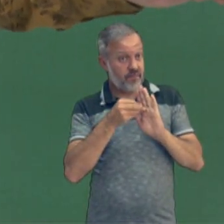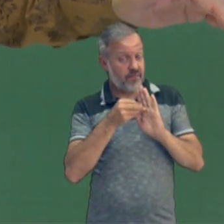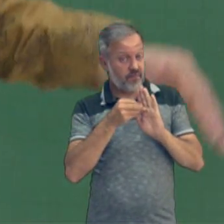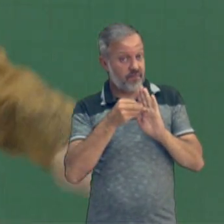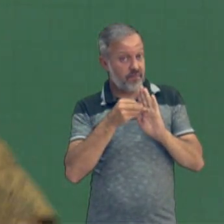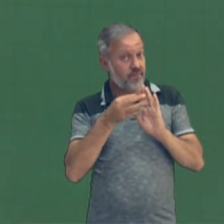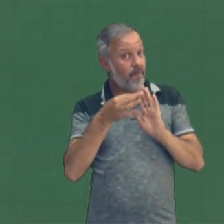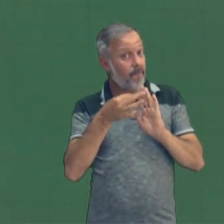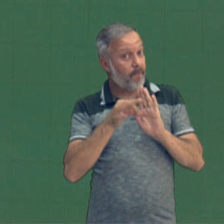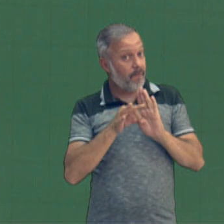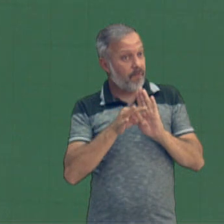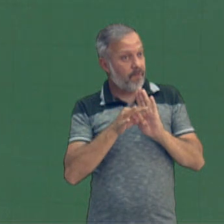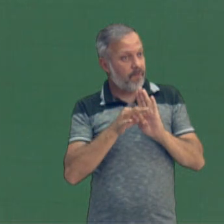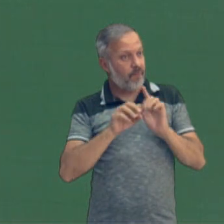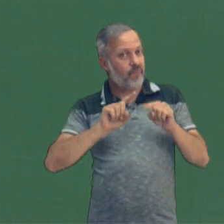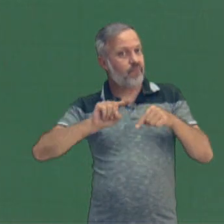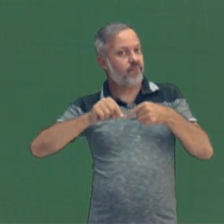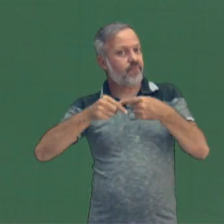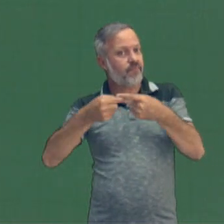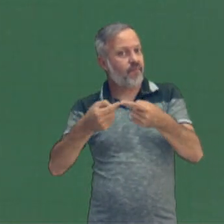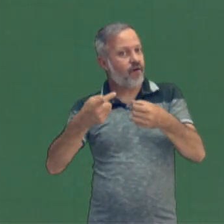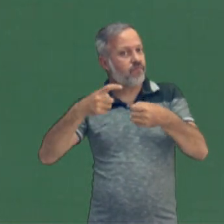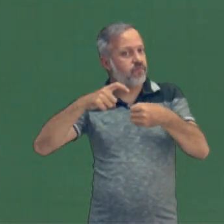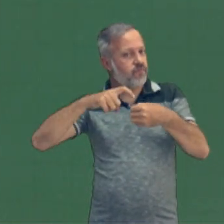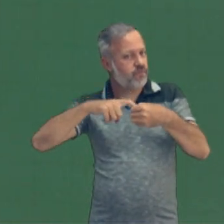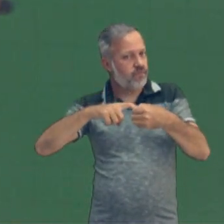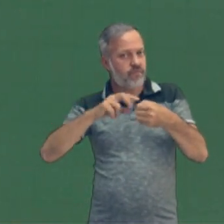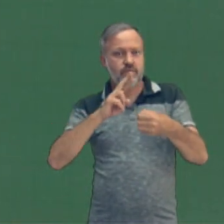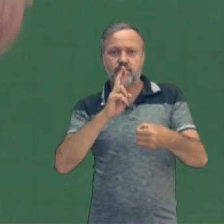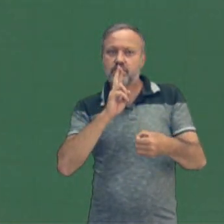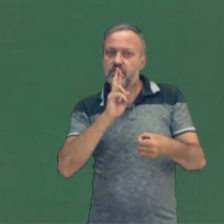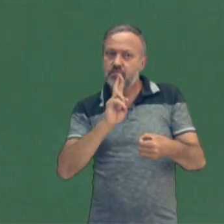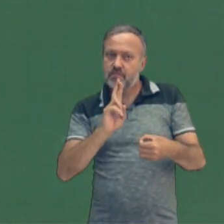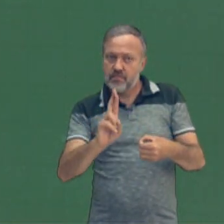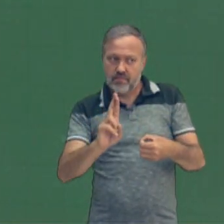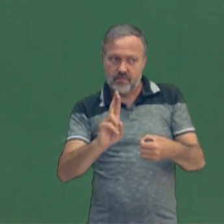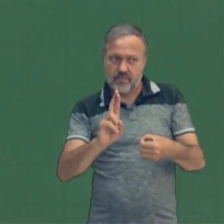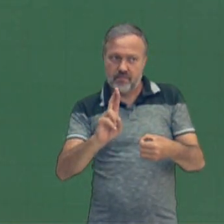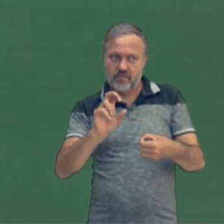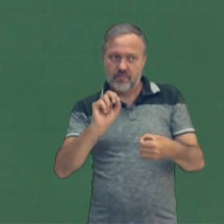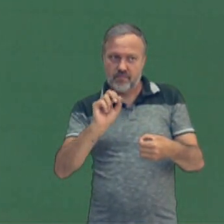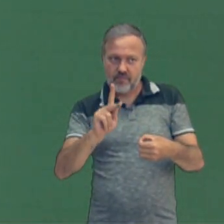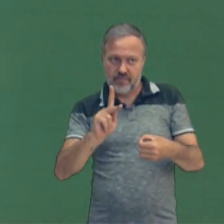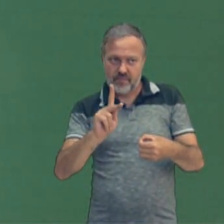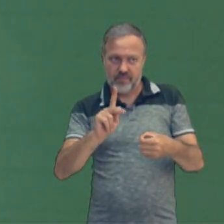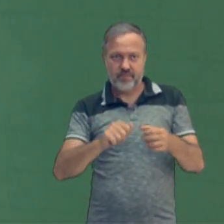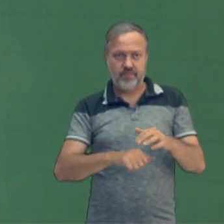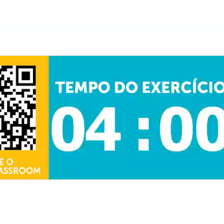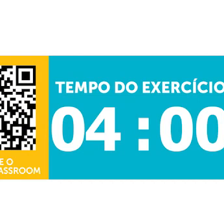alternativa correta e daí a gente volta respondendo juntos este quiz.